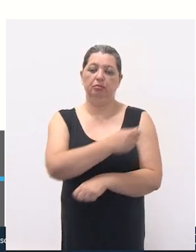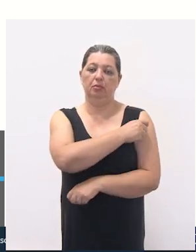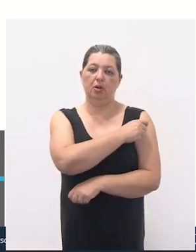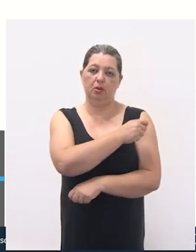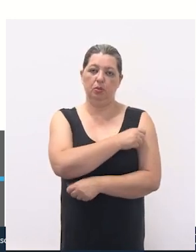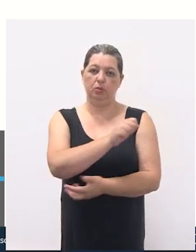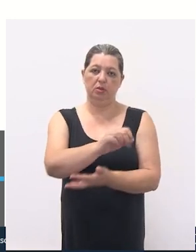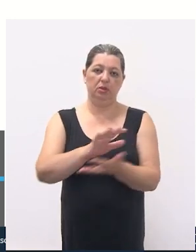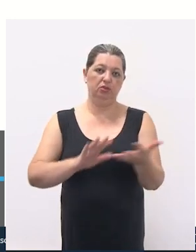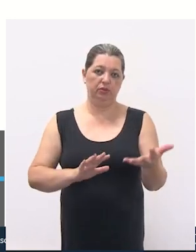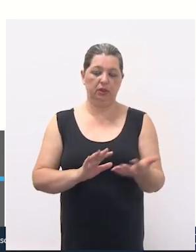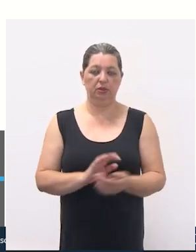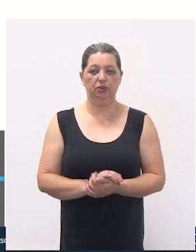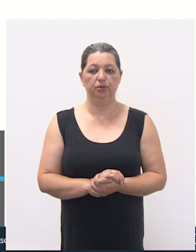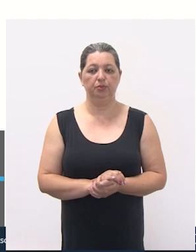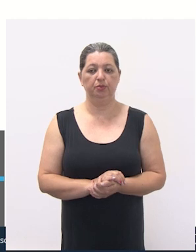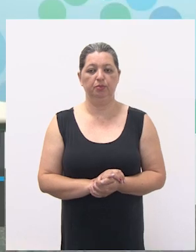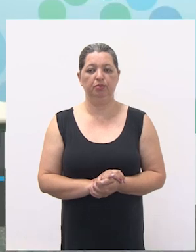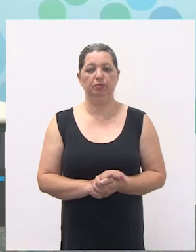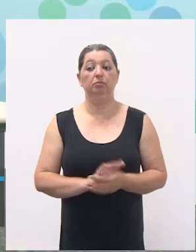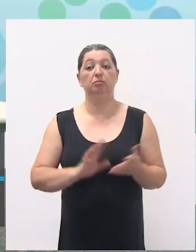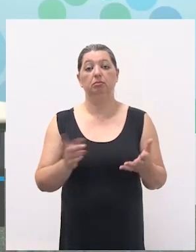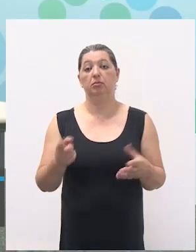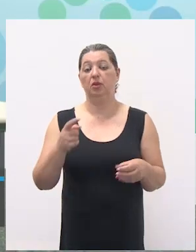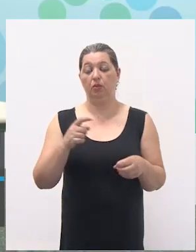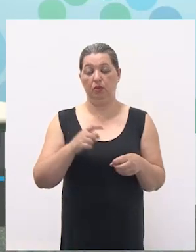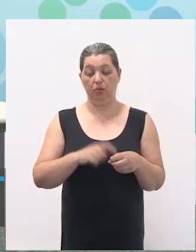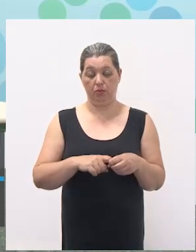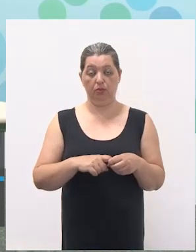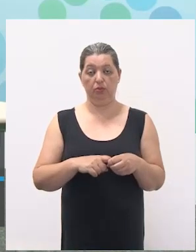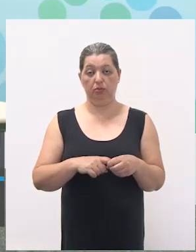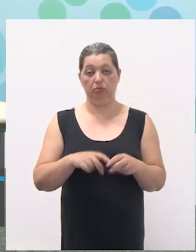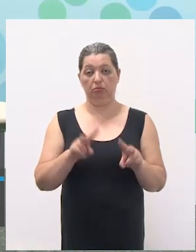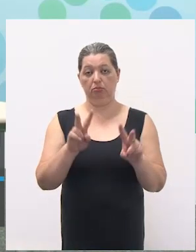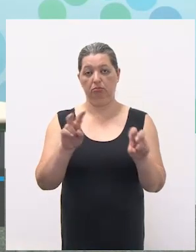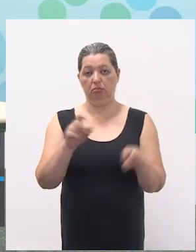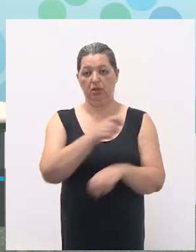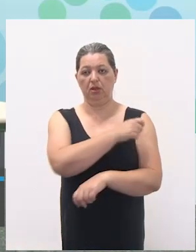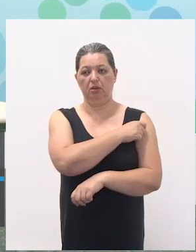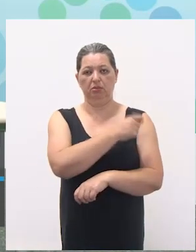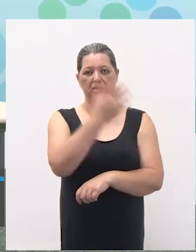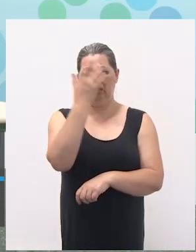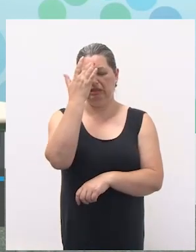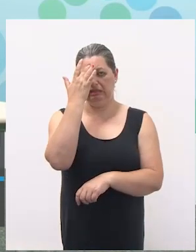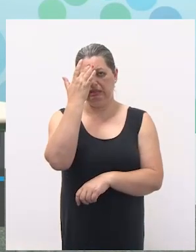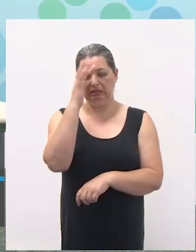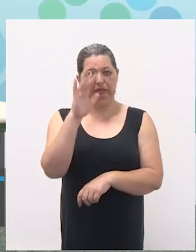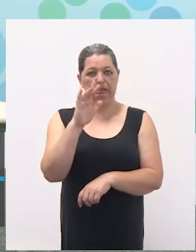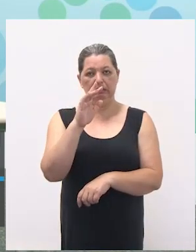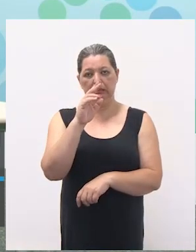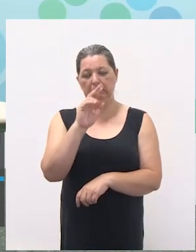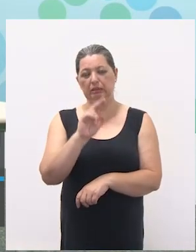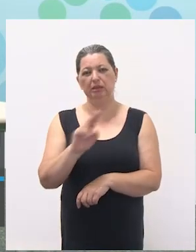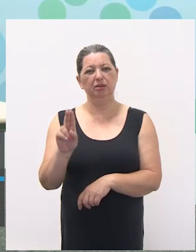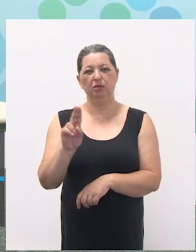Ô Giovanni, já que você voltou na questão dos alunos, alguém aqui, eu não lembro a pessoa, perguntou